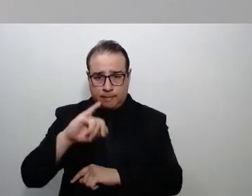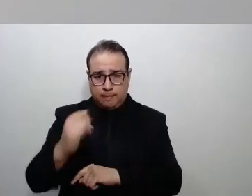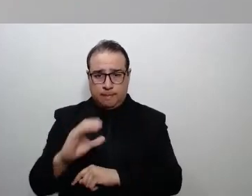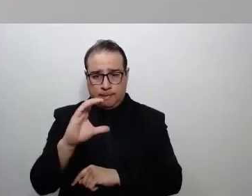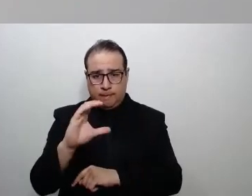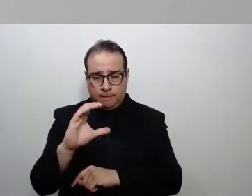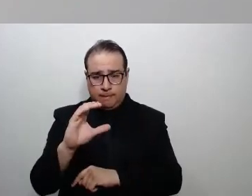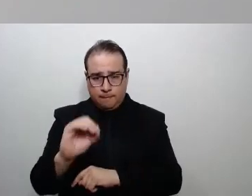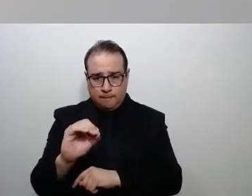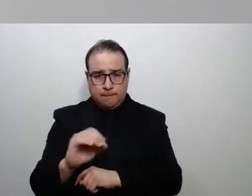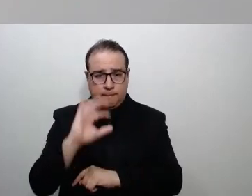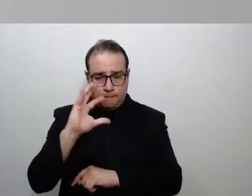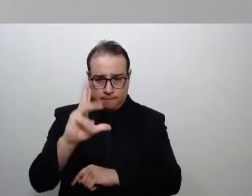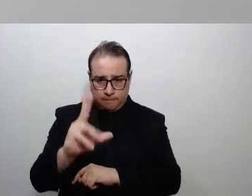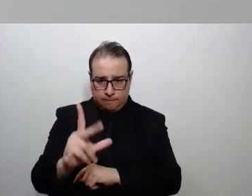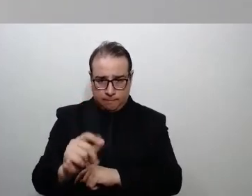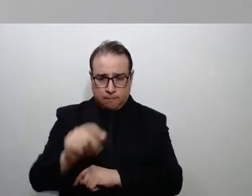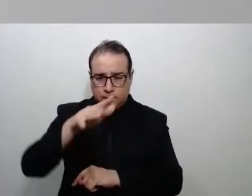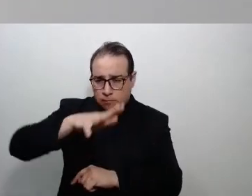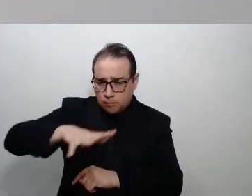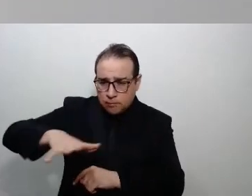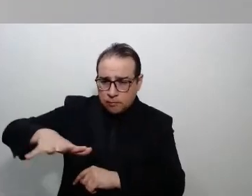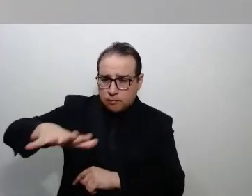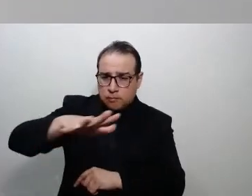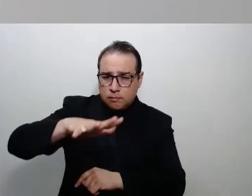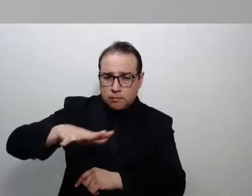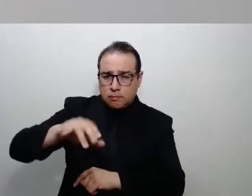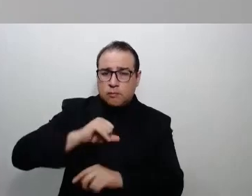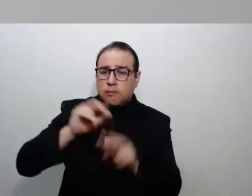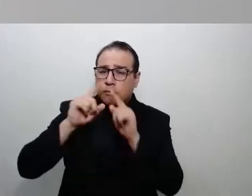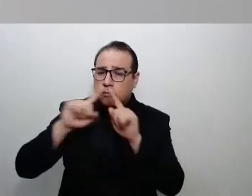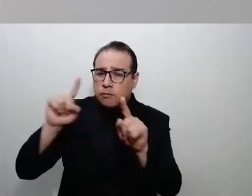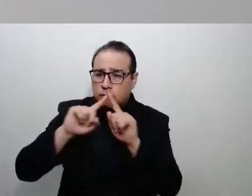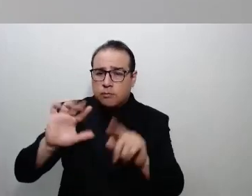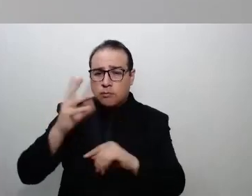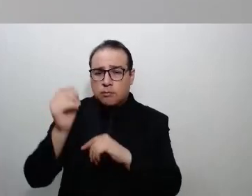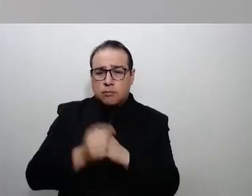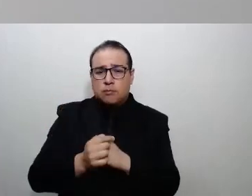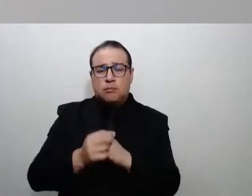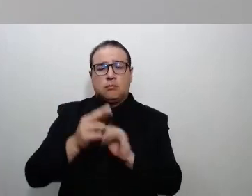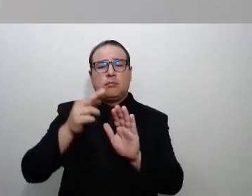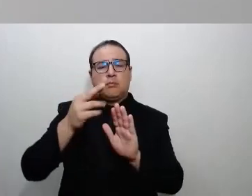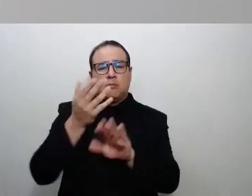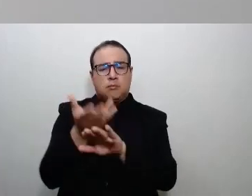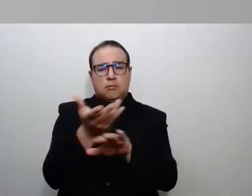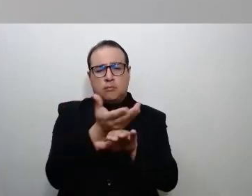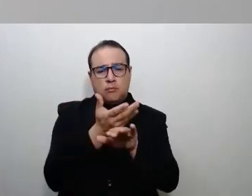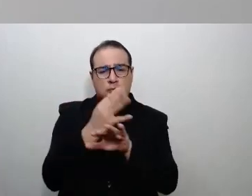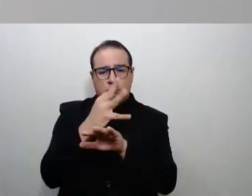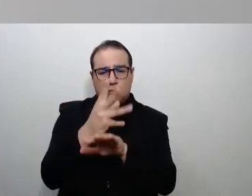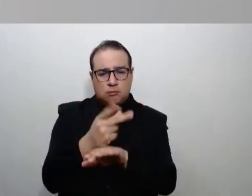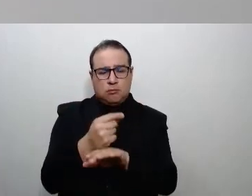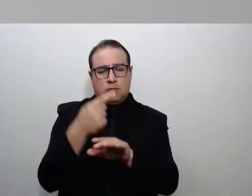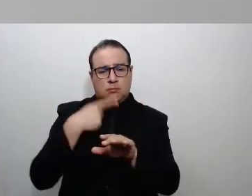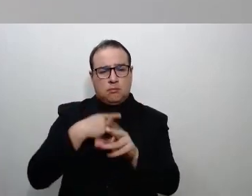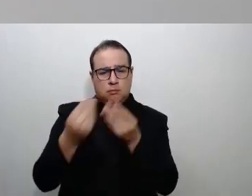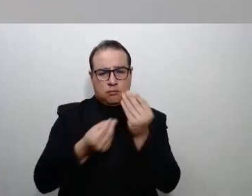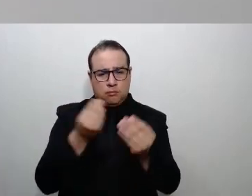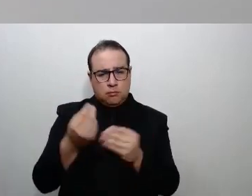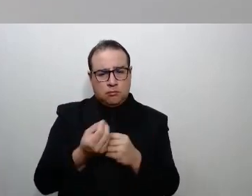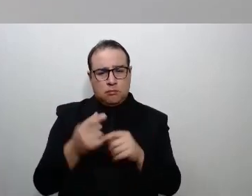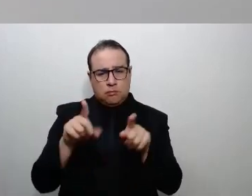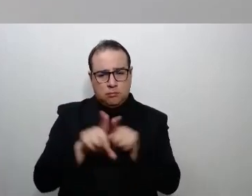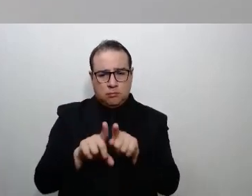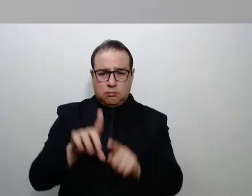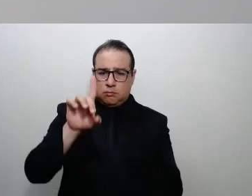de todas as reclamações disciplinares e processos administrativos disciplinares